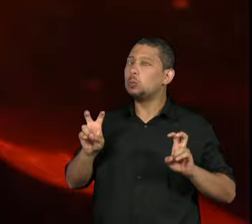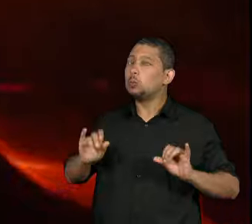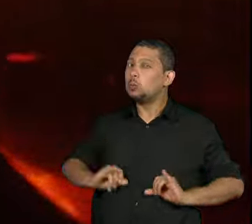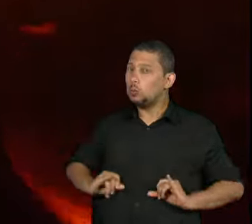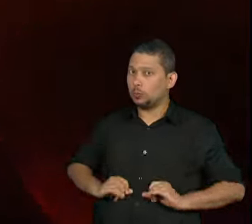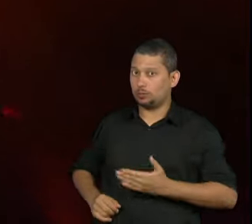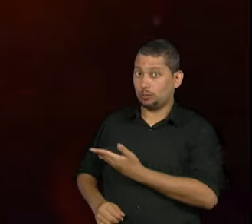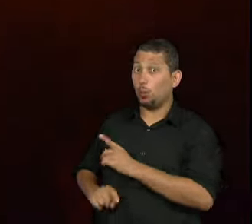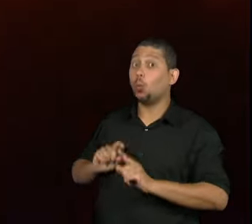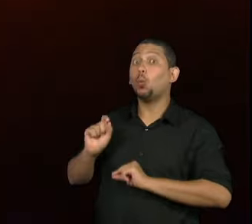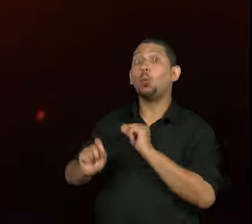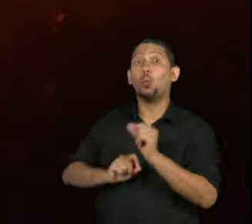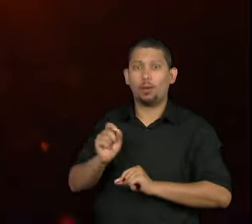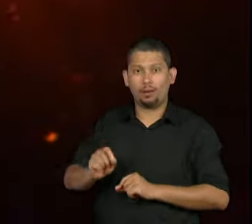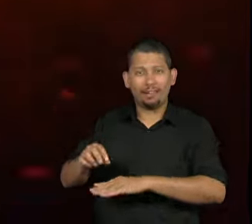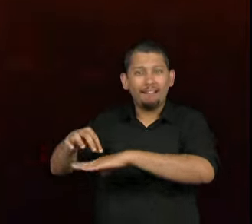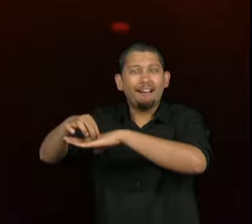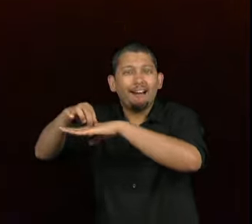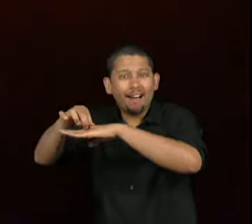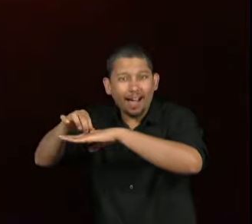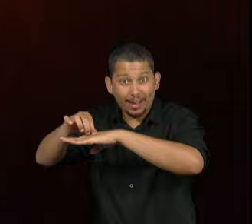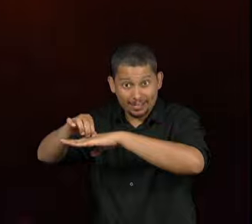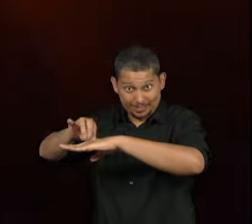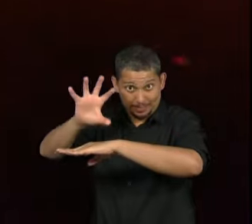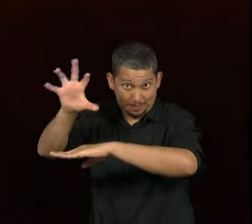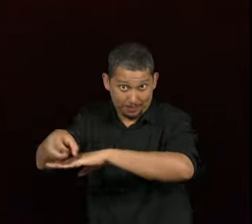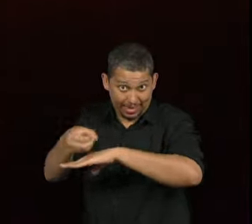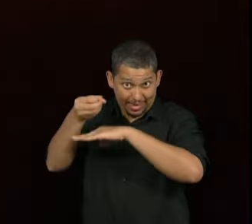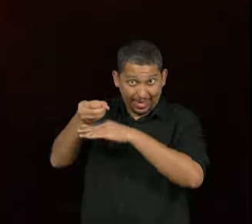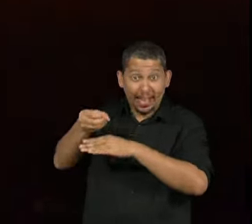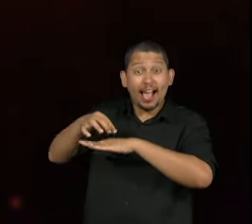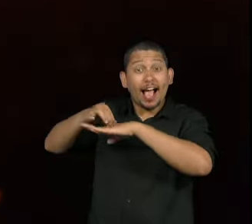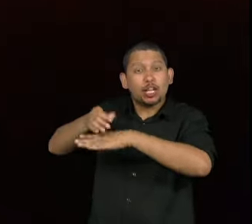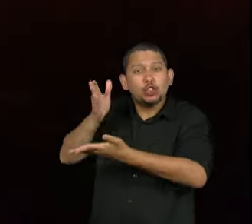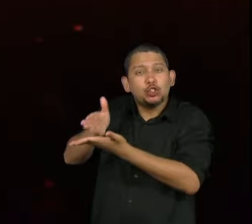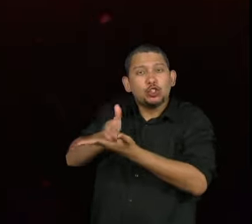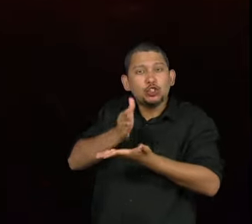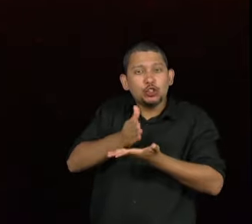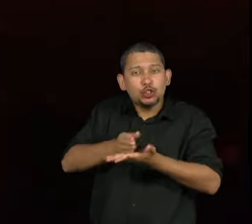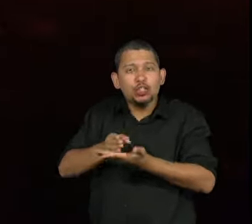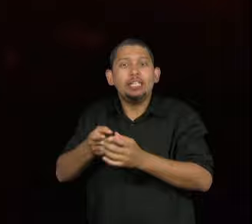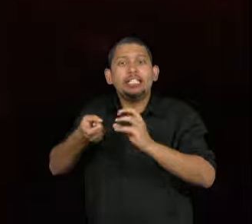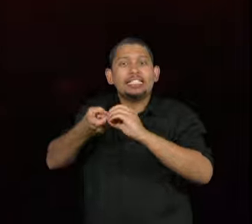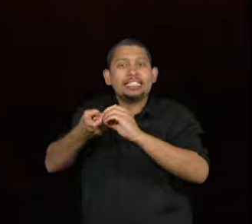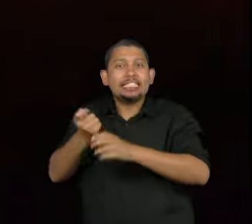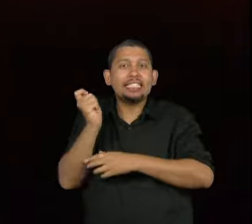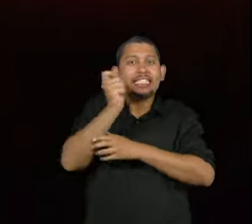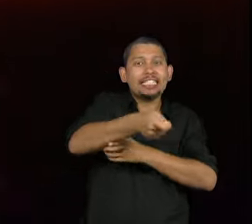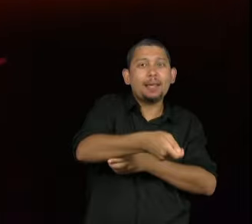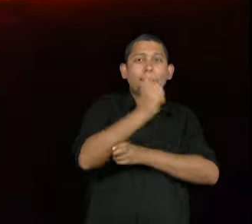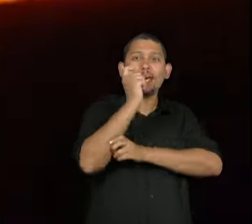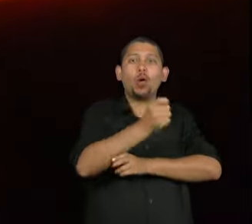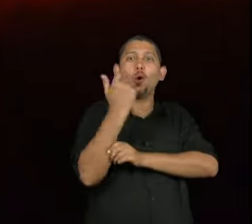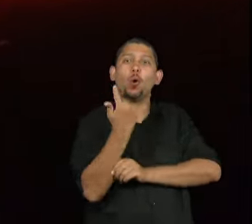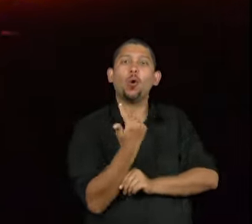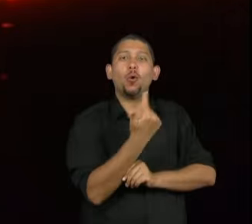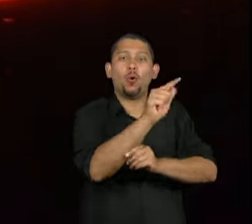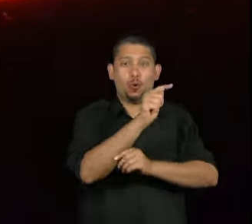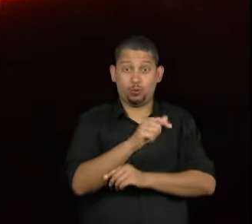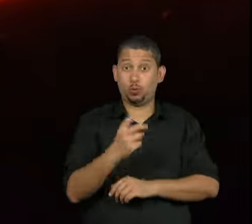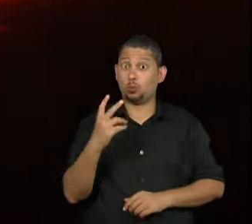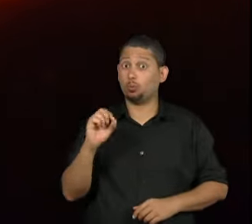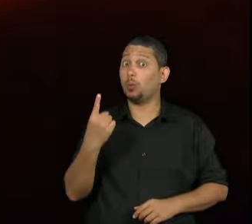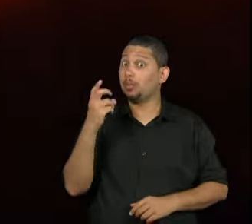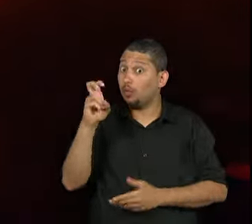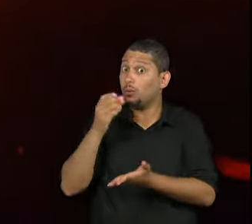a utilização de sua carne como isca na pesca da piracatinga, atividade proibida desde 2015 por uma moratória